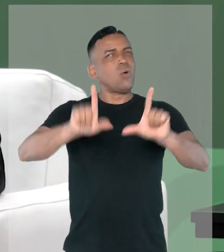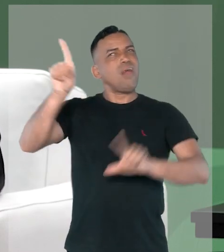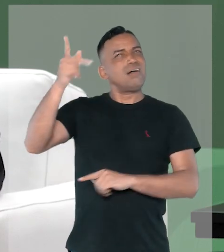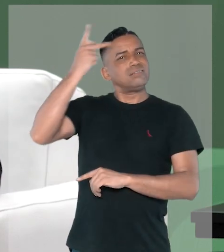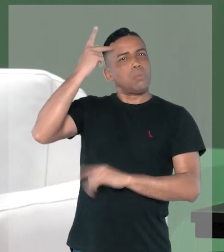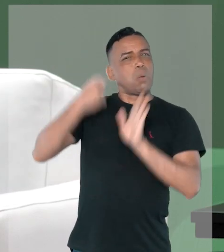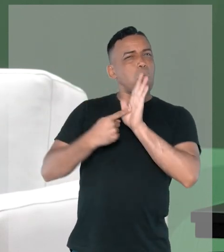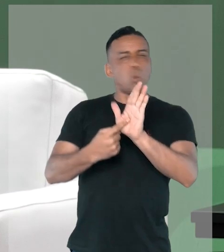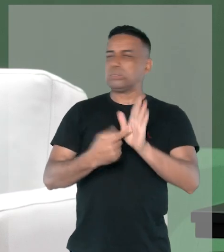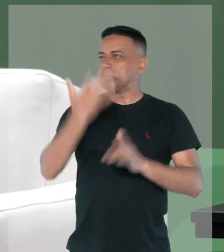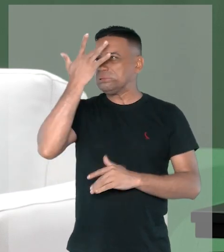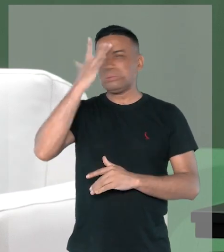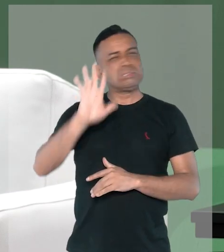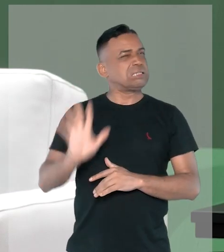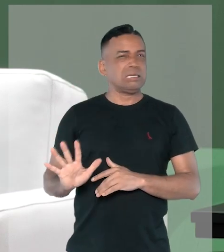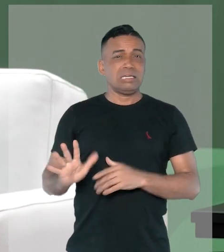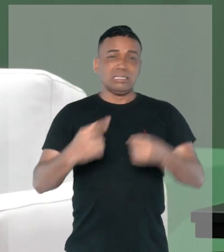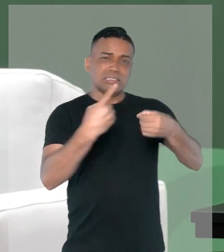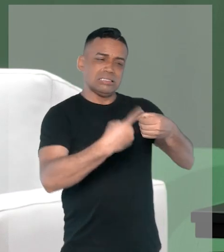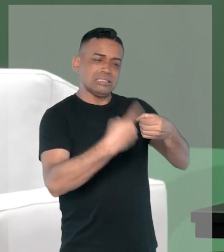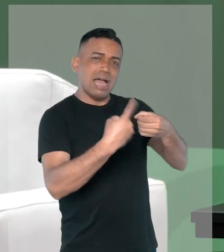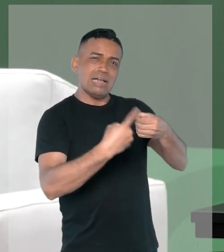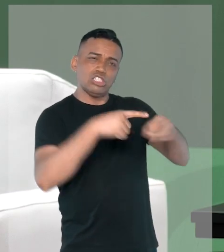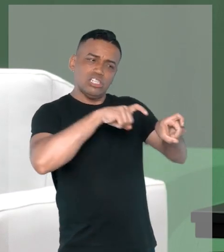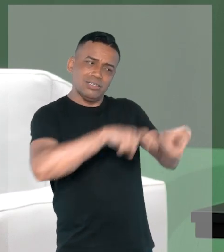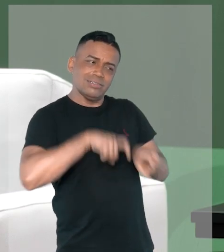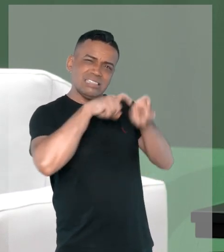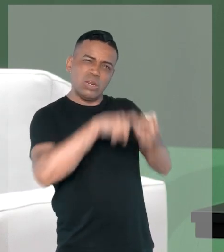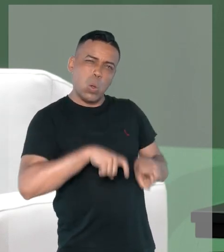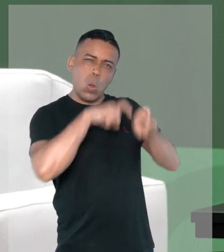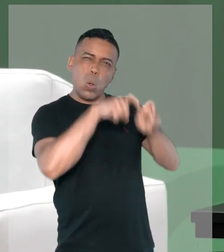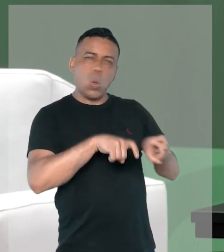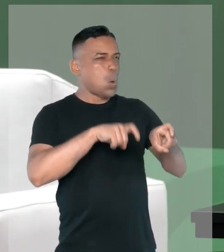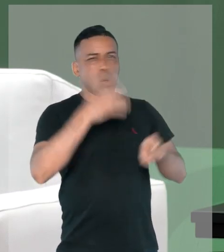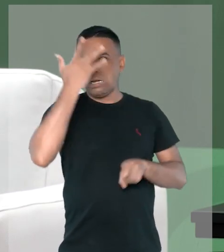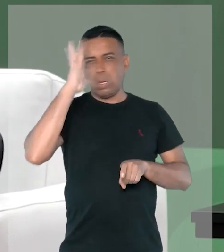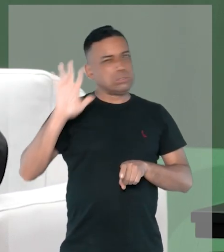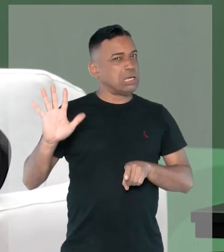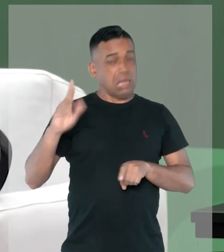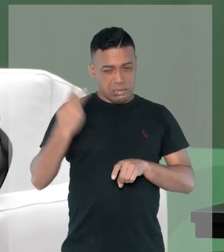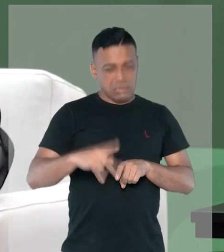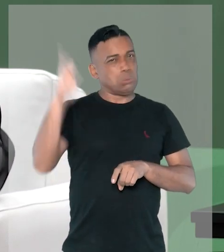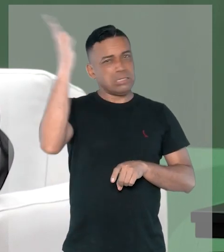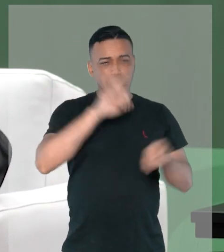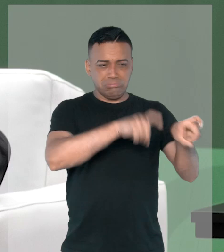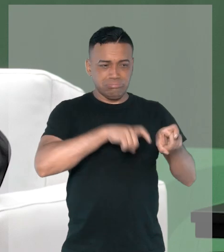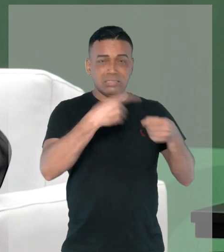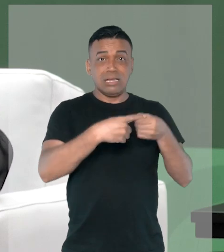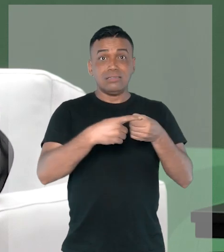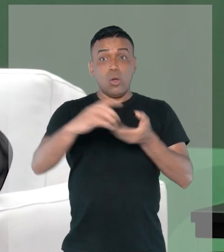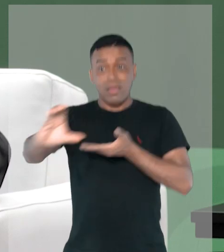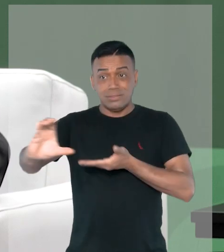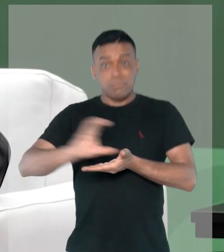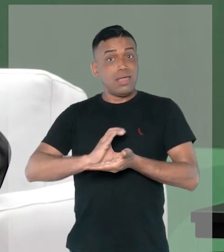São Paulo, mostraram, nem sei onde é que era, uma cidade do interior, de algum lugar, não sei, de algum lugar do Brasil, onde receberam